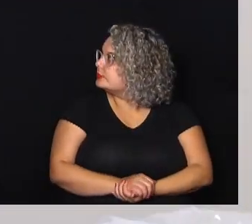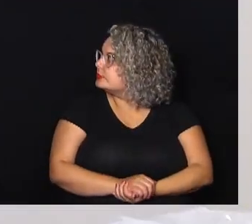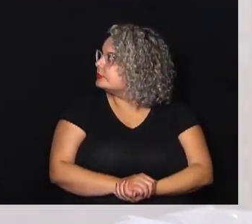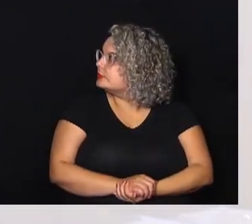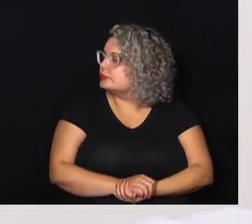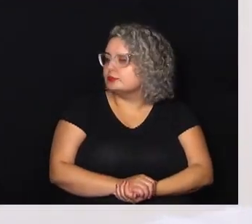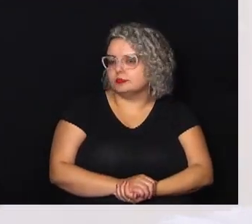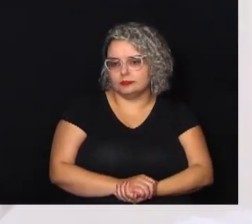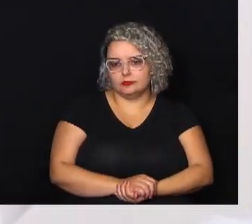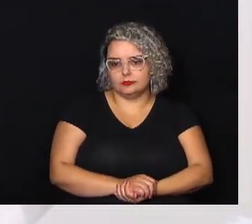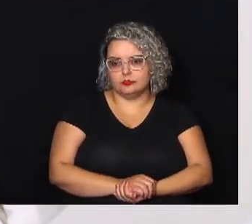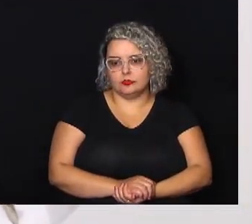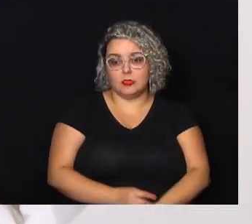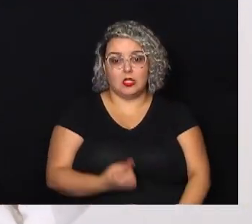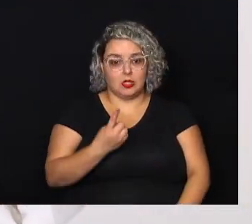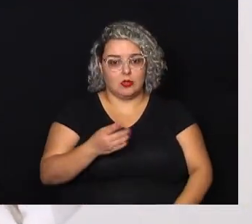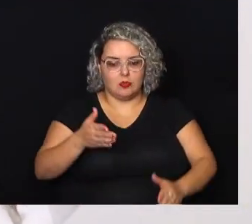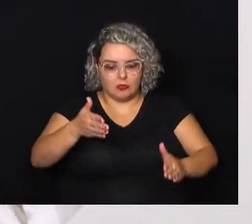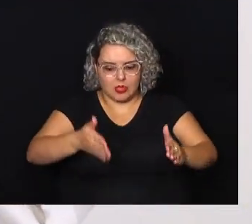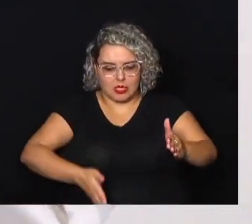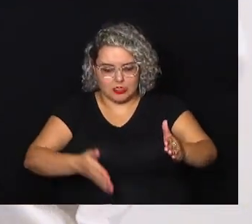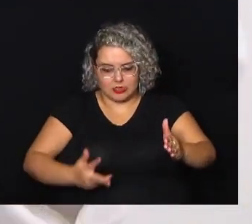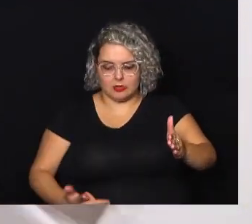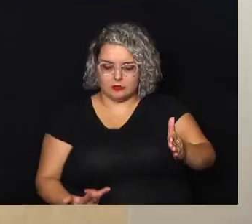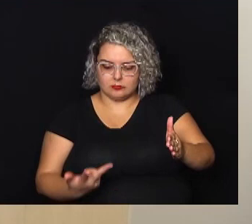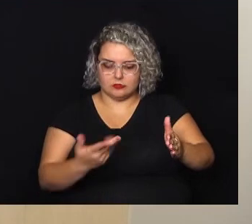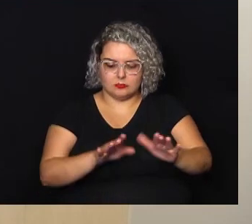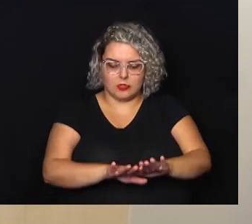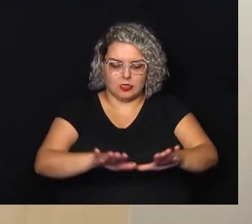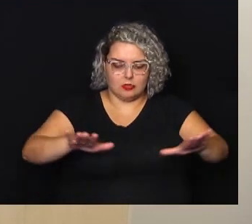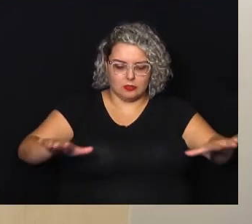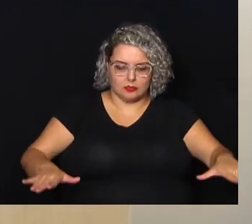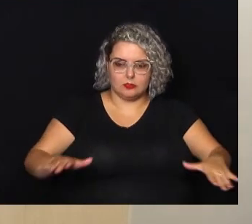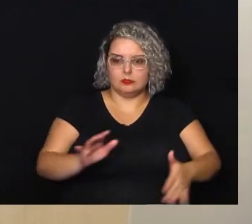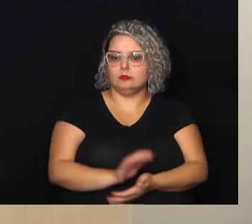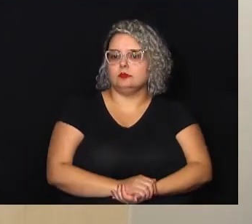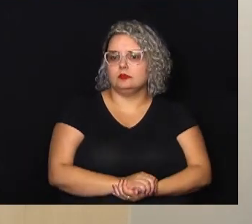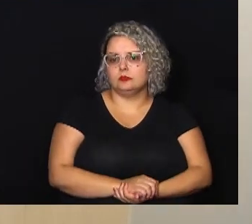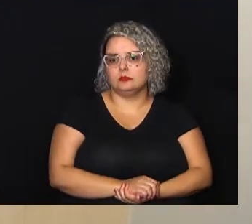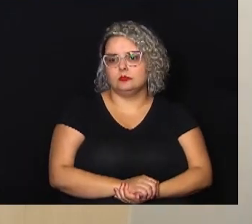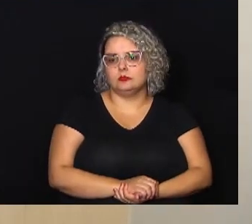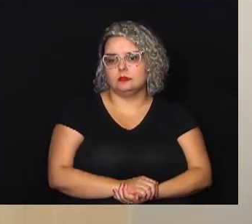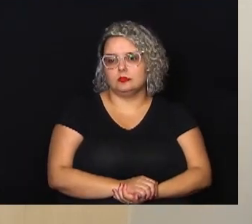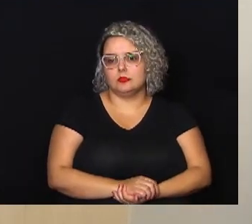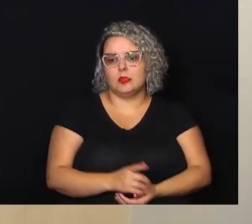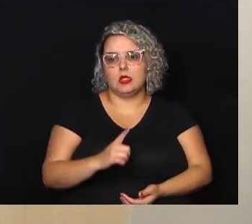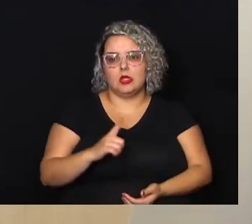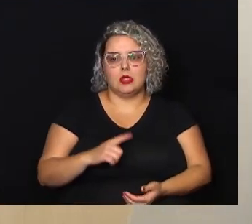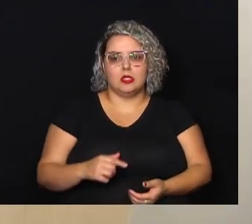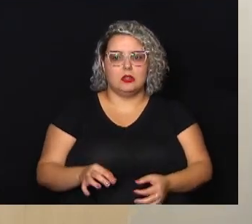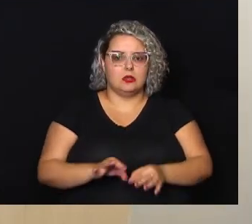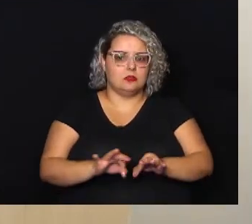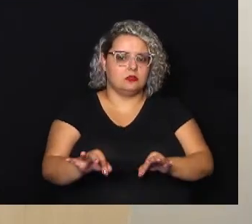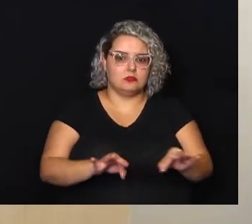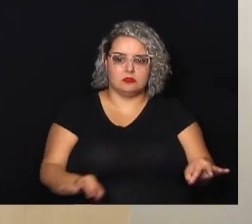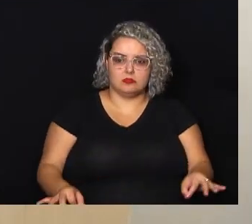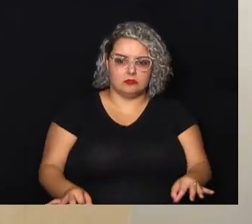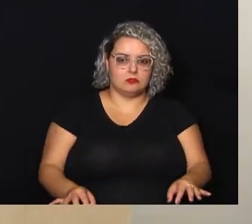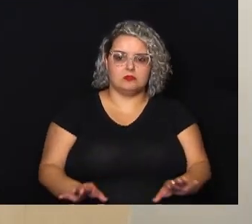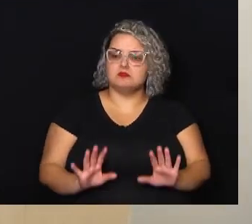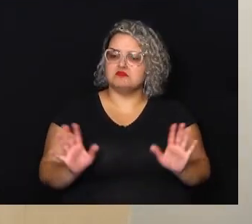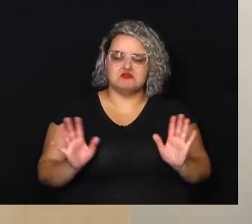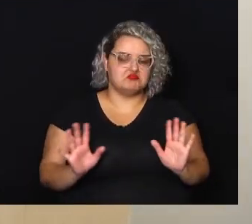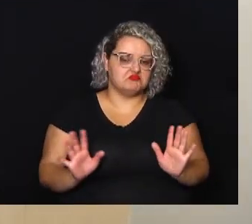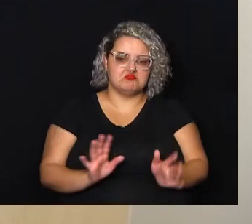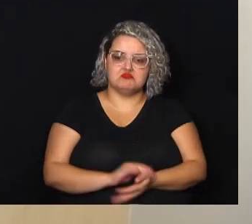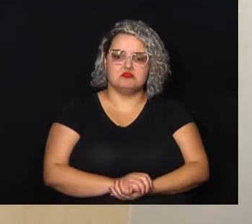Corto o fundo e corto uma das laterais do saquinho. Tem um tamanho específico? Ou...